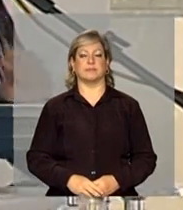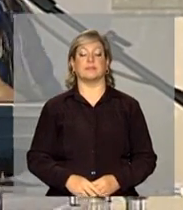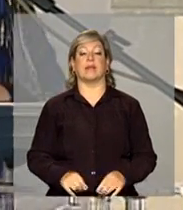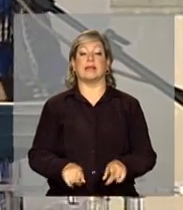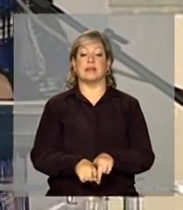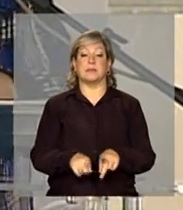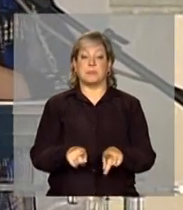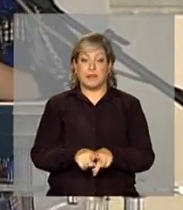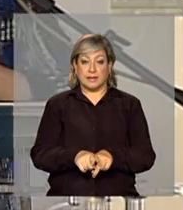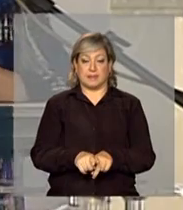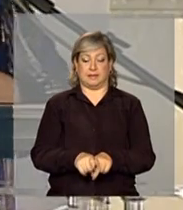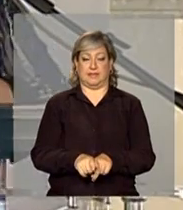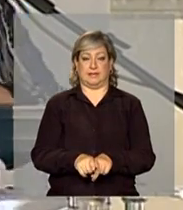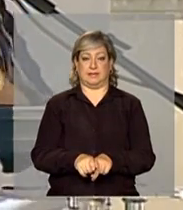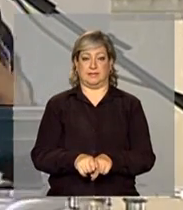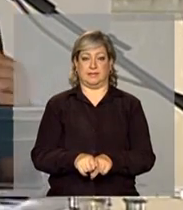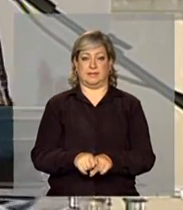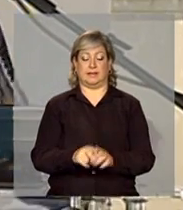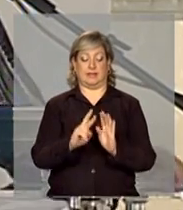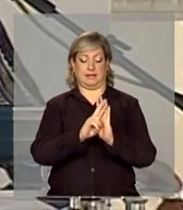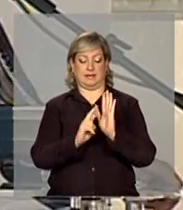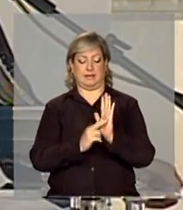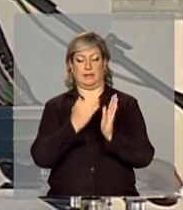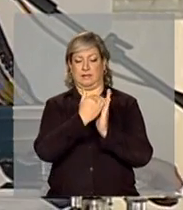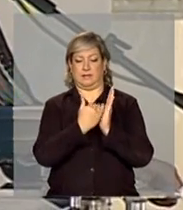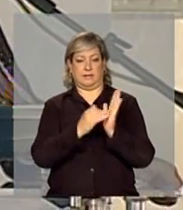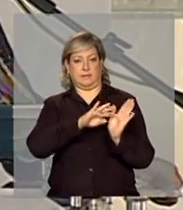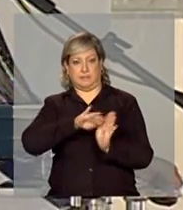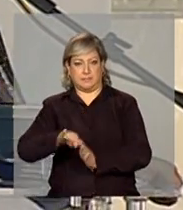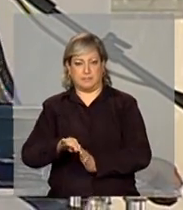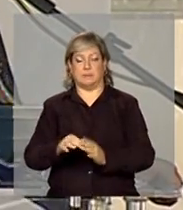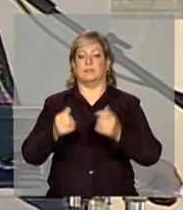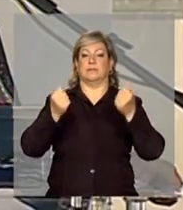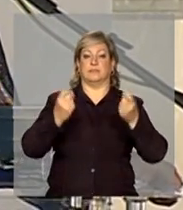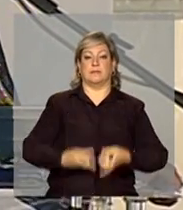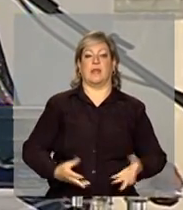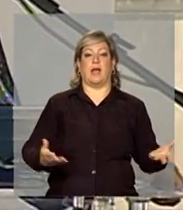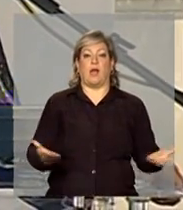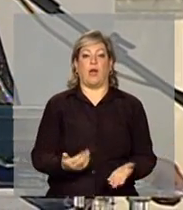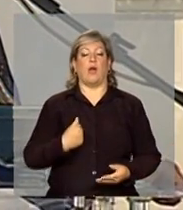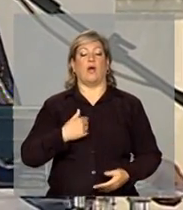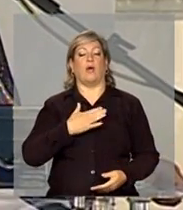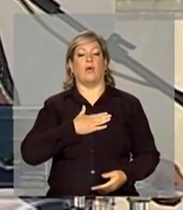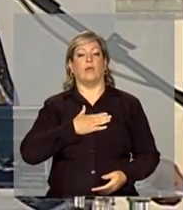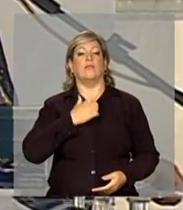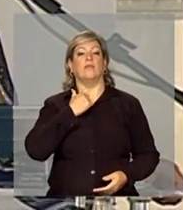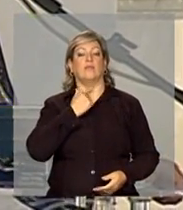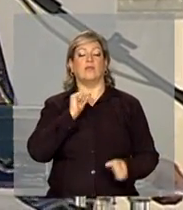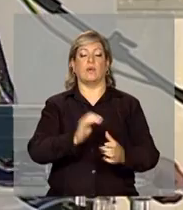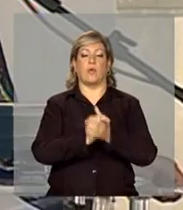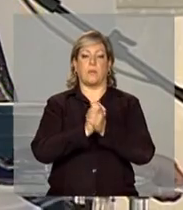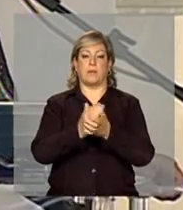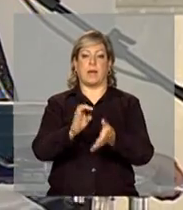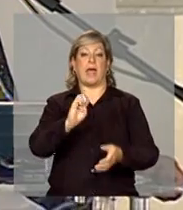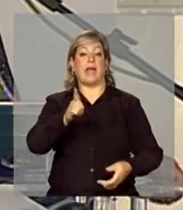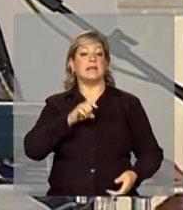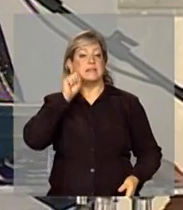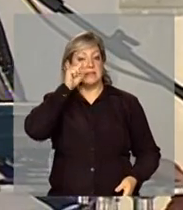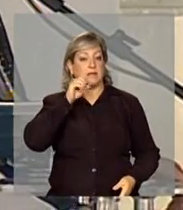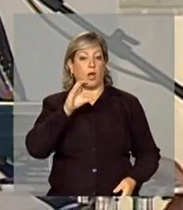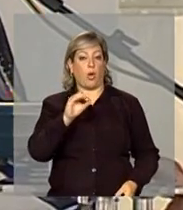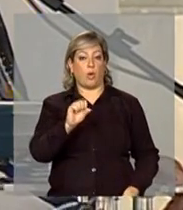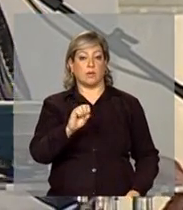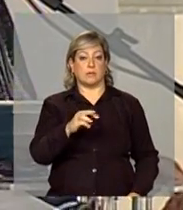Quebrando também o protocolo, a ordem do protocolo, eu queria cumprimentar um ex-senador,